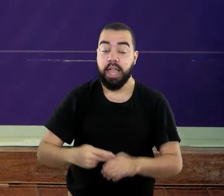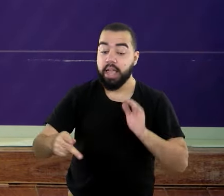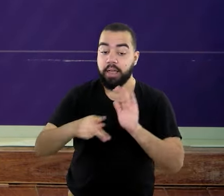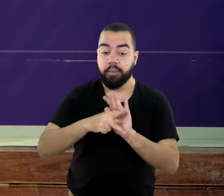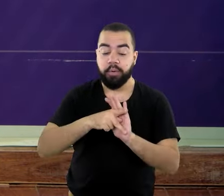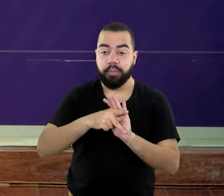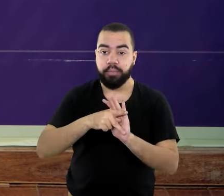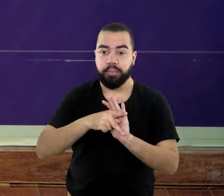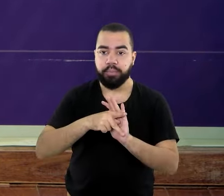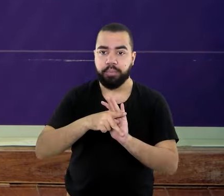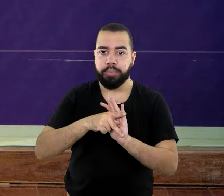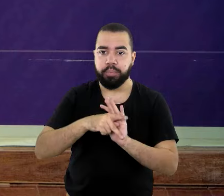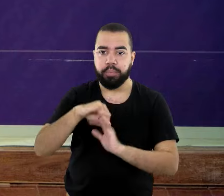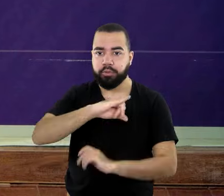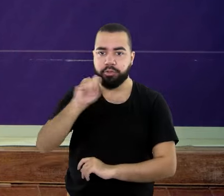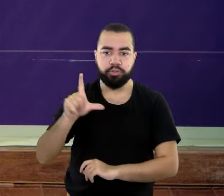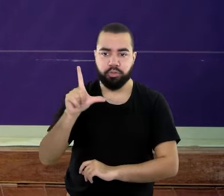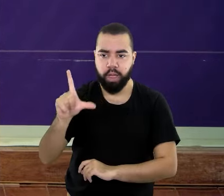visão.